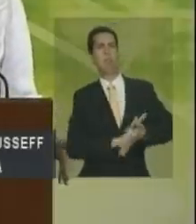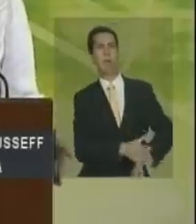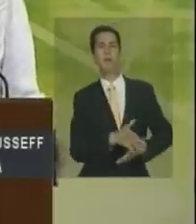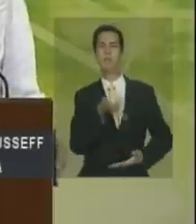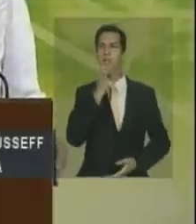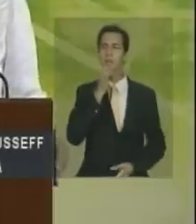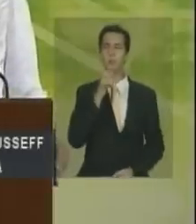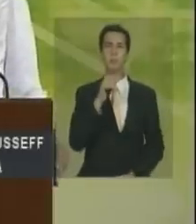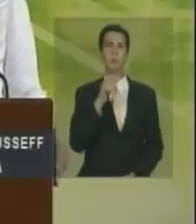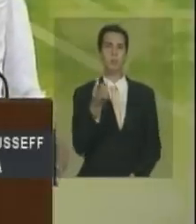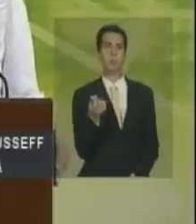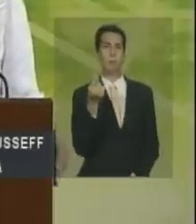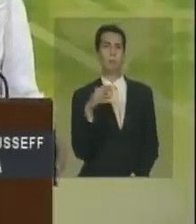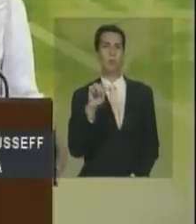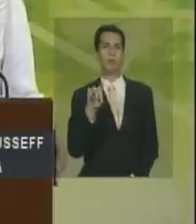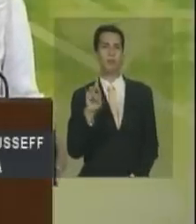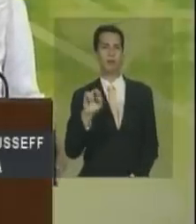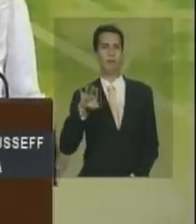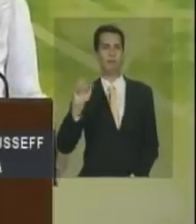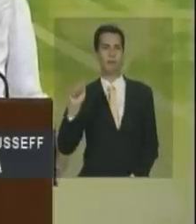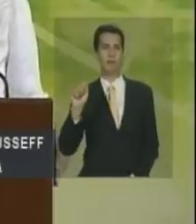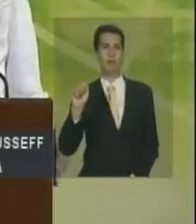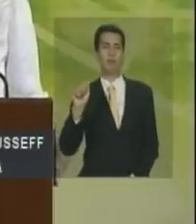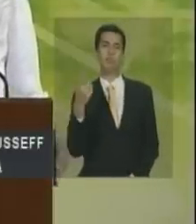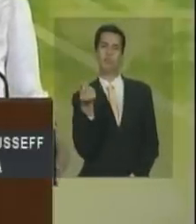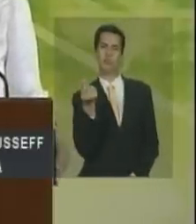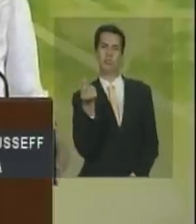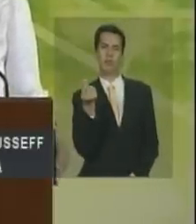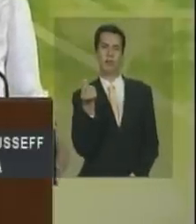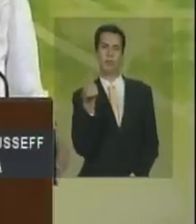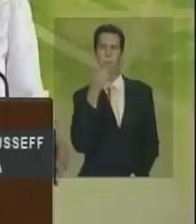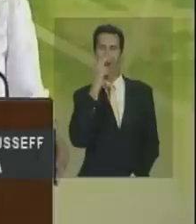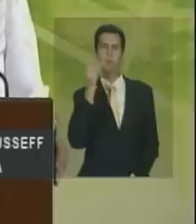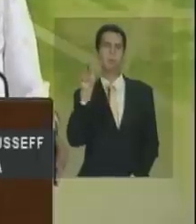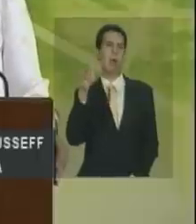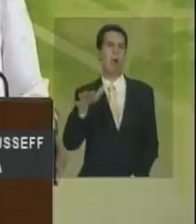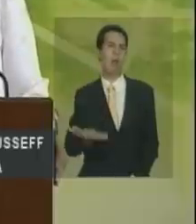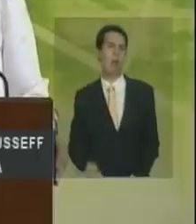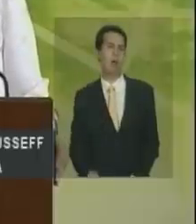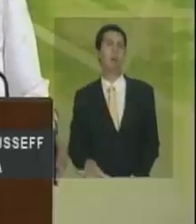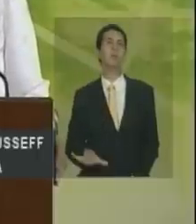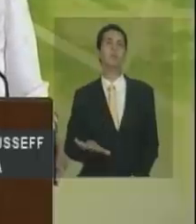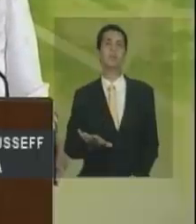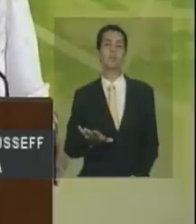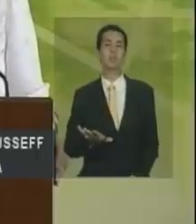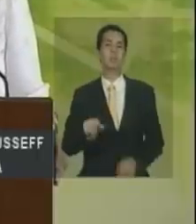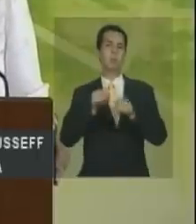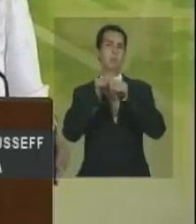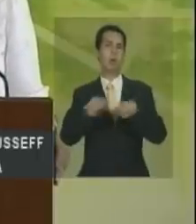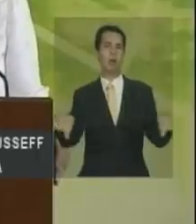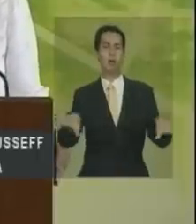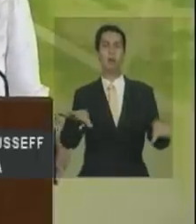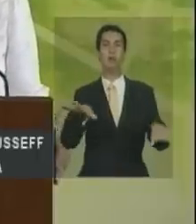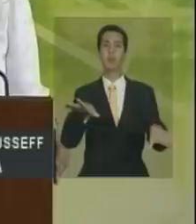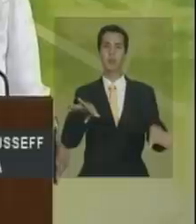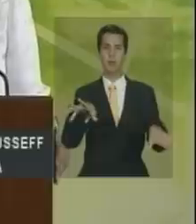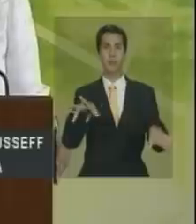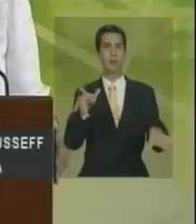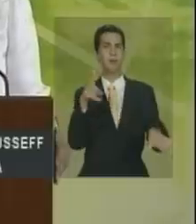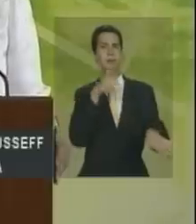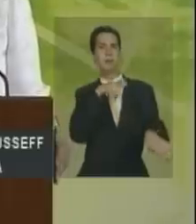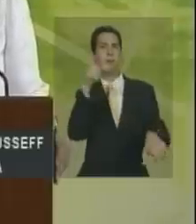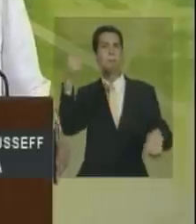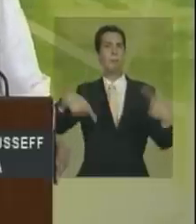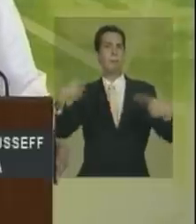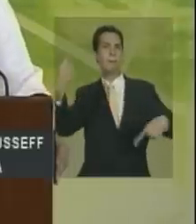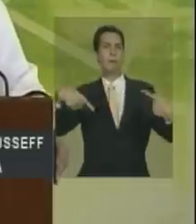expansão monetária e a consequente desvalorização das moedas como medida de aumento artificial da